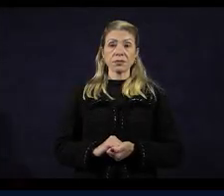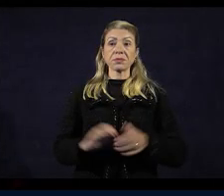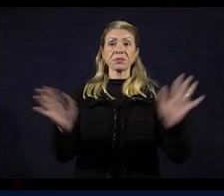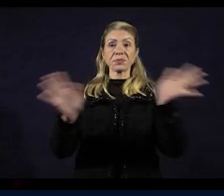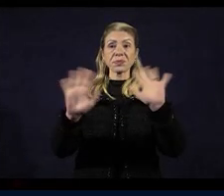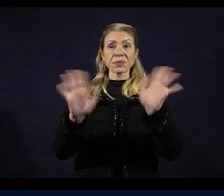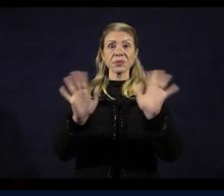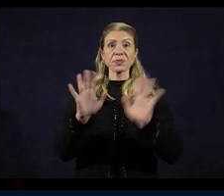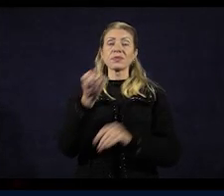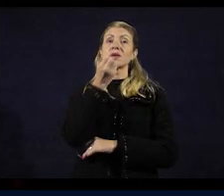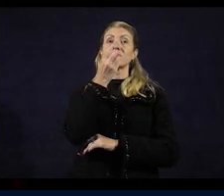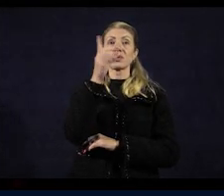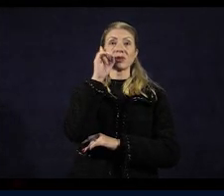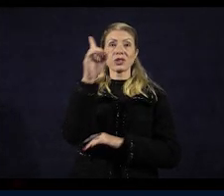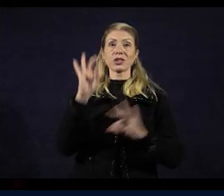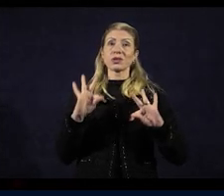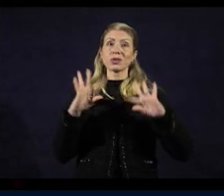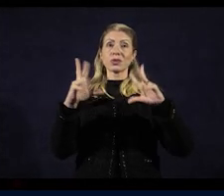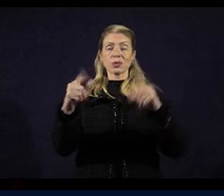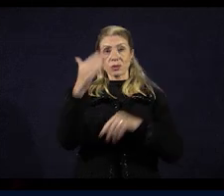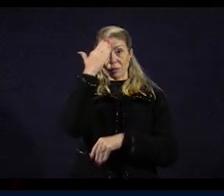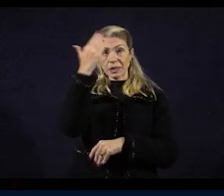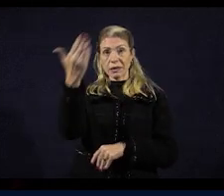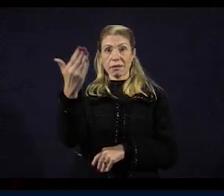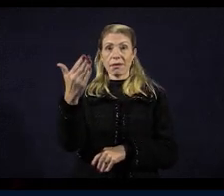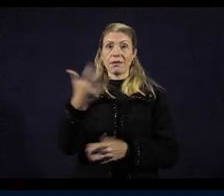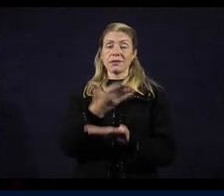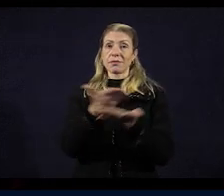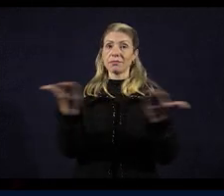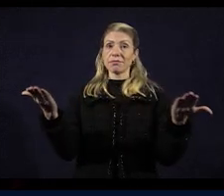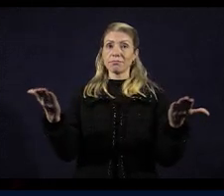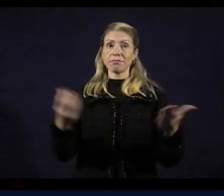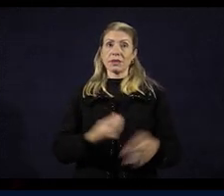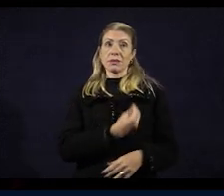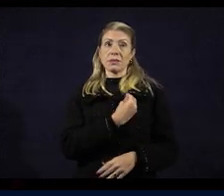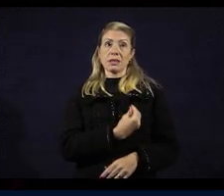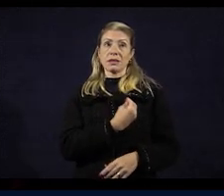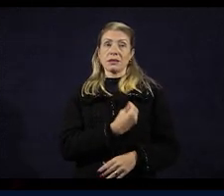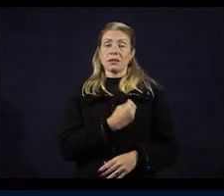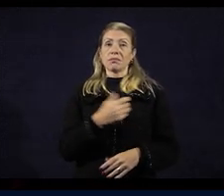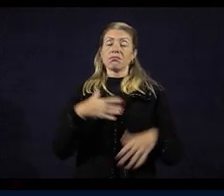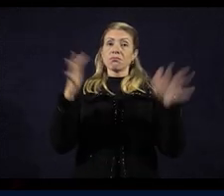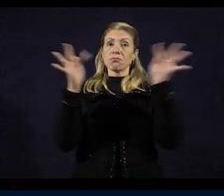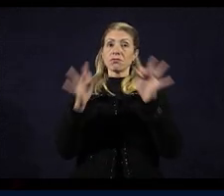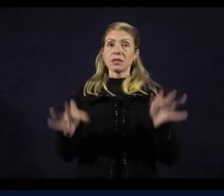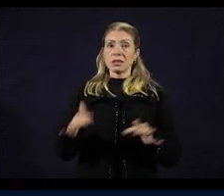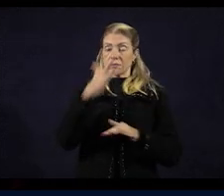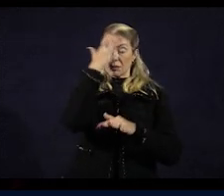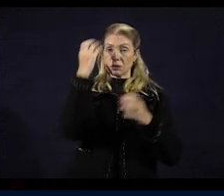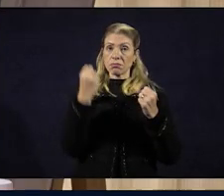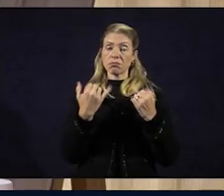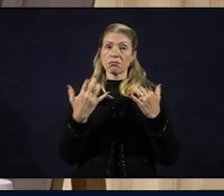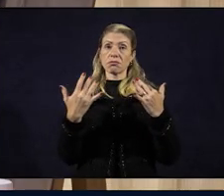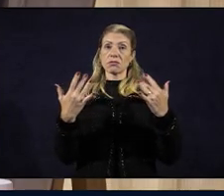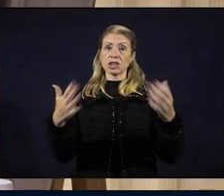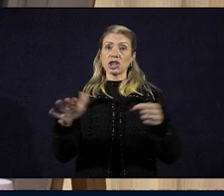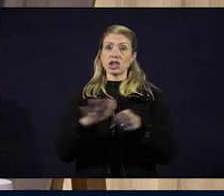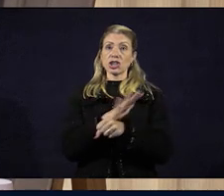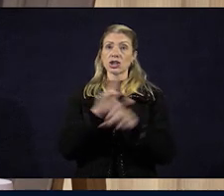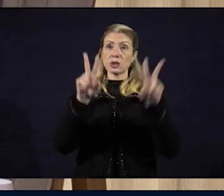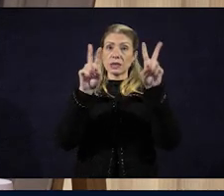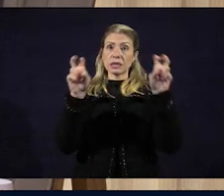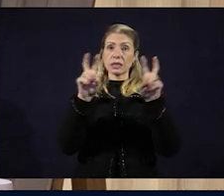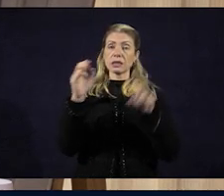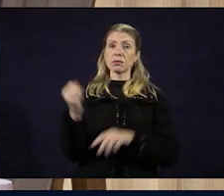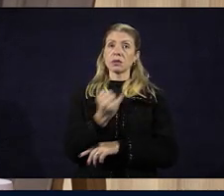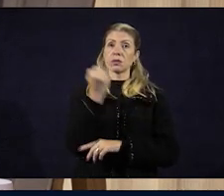Muito bom dia a todos. Obrigado pela presença. Muito legal ver o auditório cheio aí para falar de um tema tão importante para o